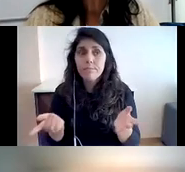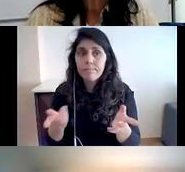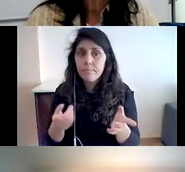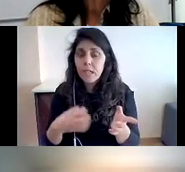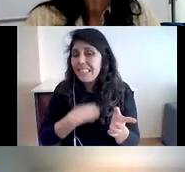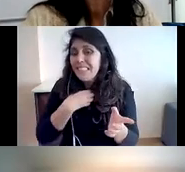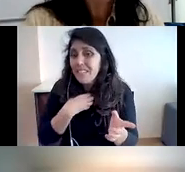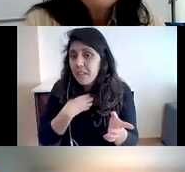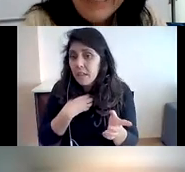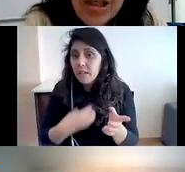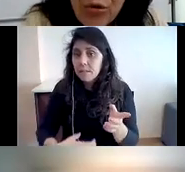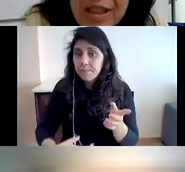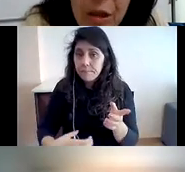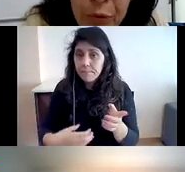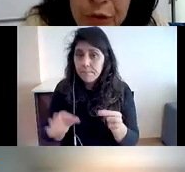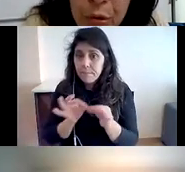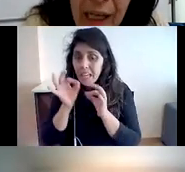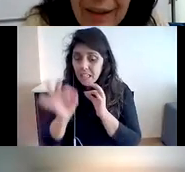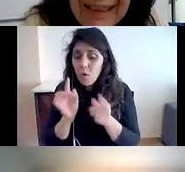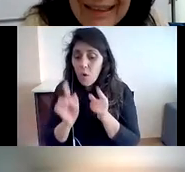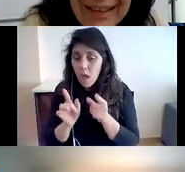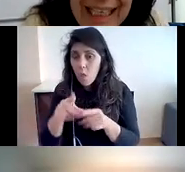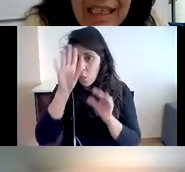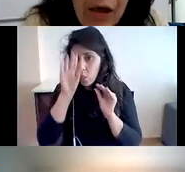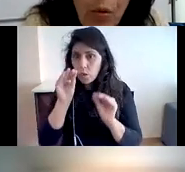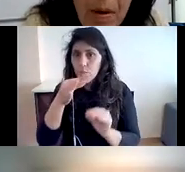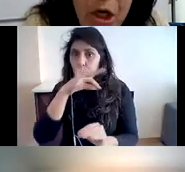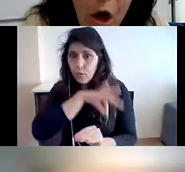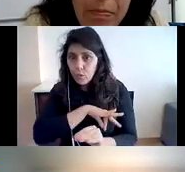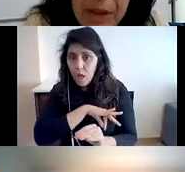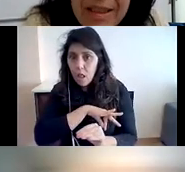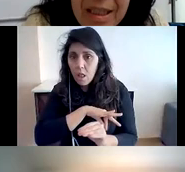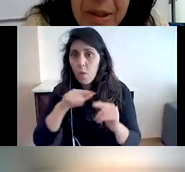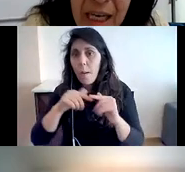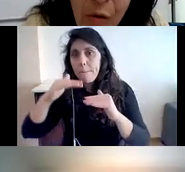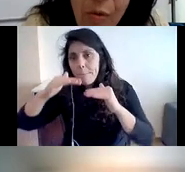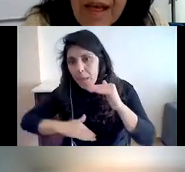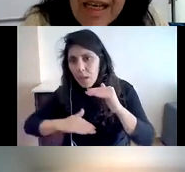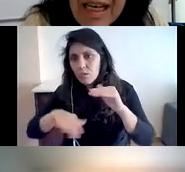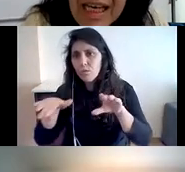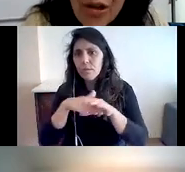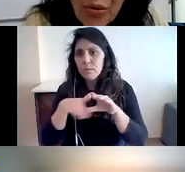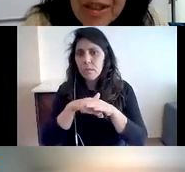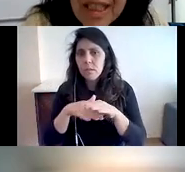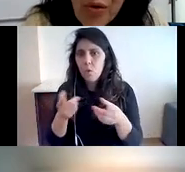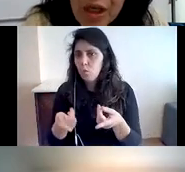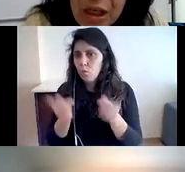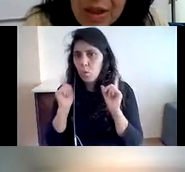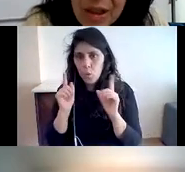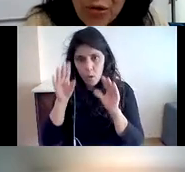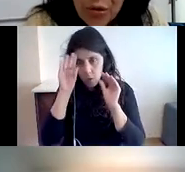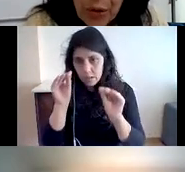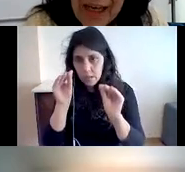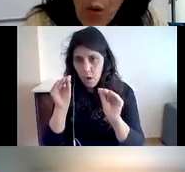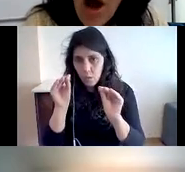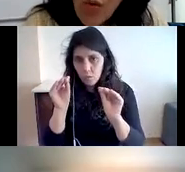de modo nenhum que a educação profissional tenha uma menor participação na educação e no